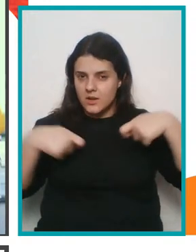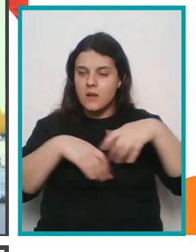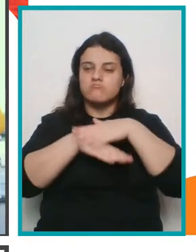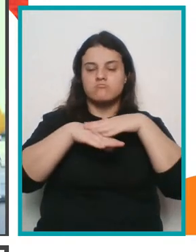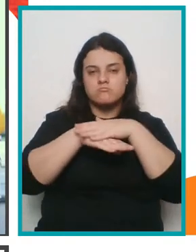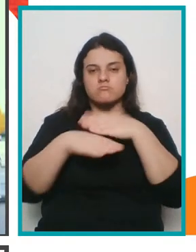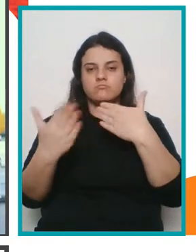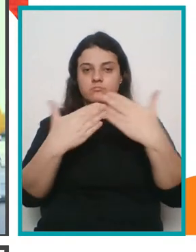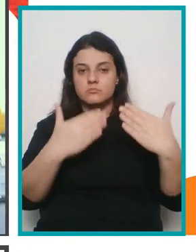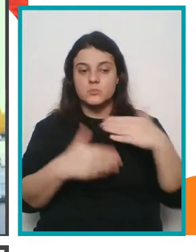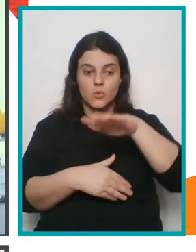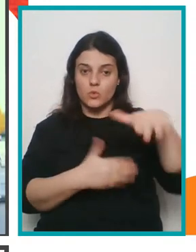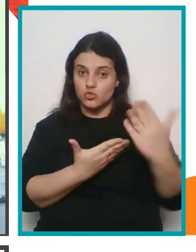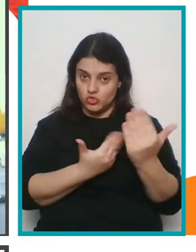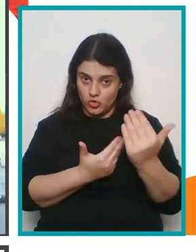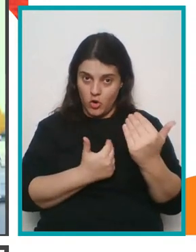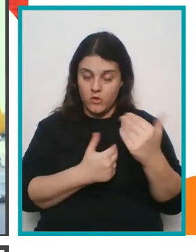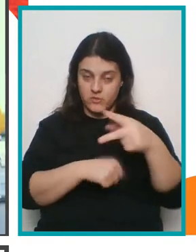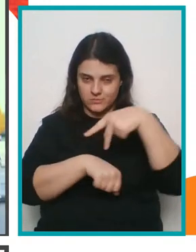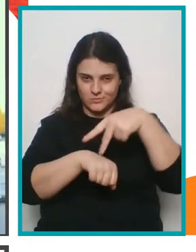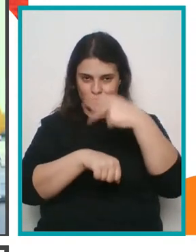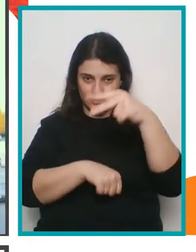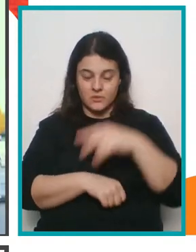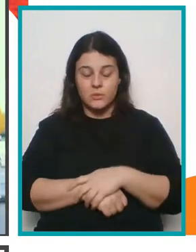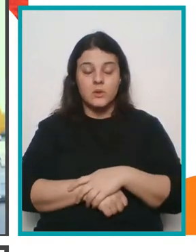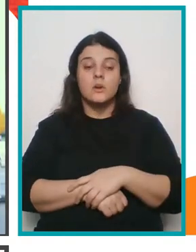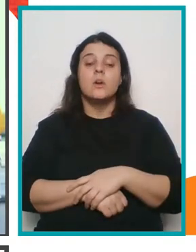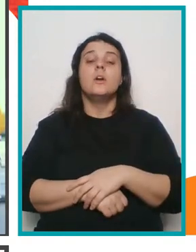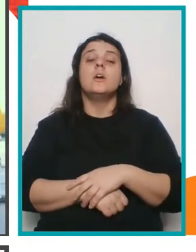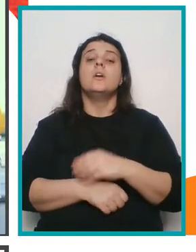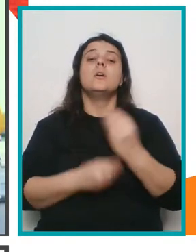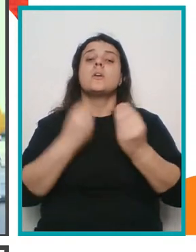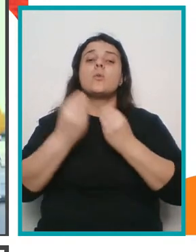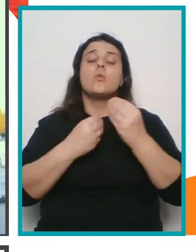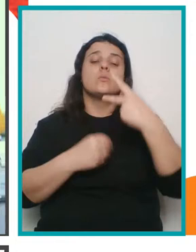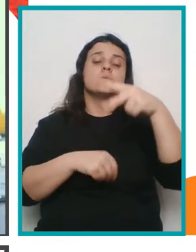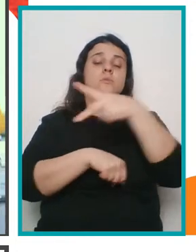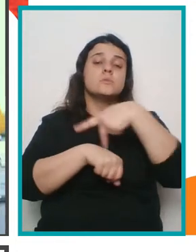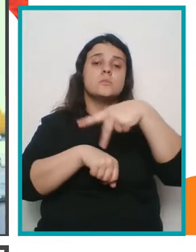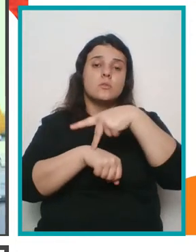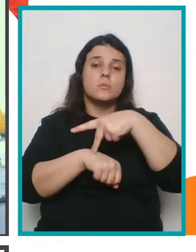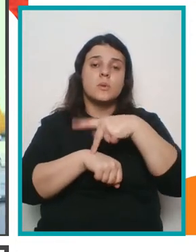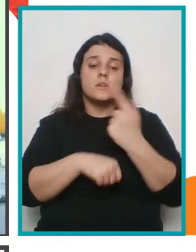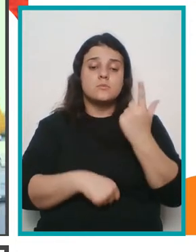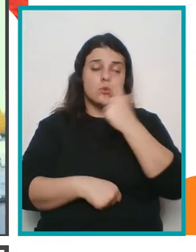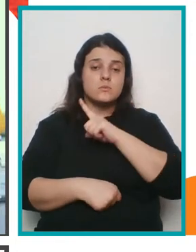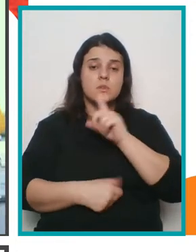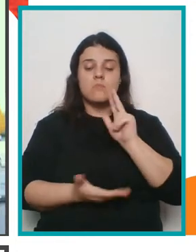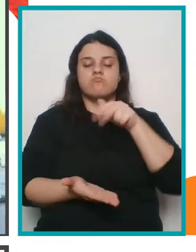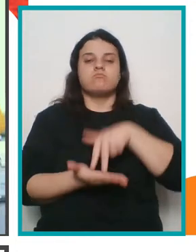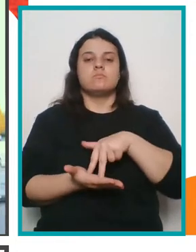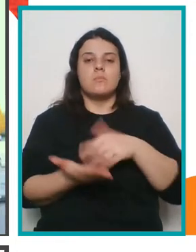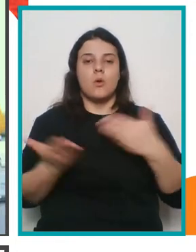climática e principalmente no que vocês trazem como apontamentos, como caminhos,